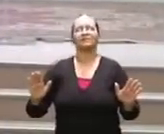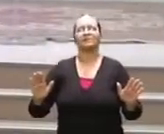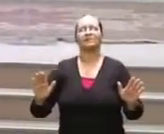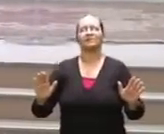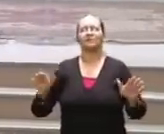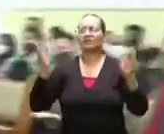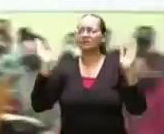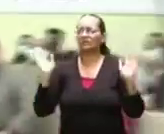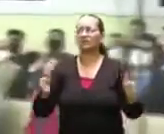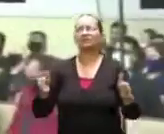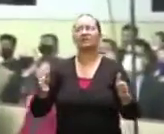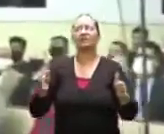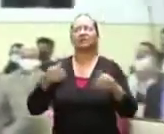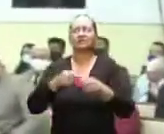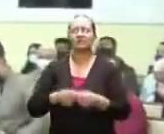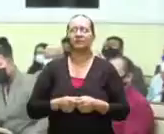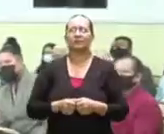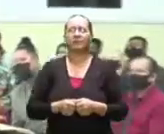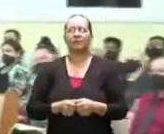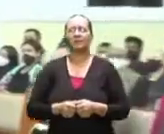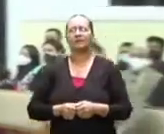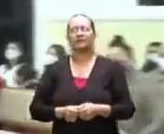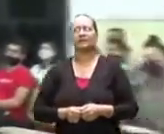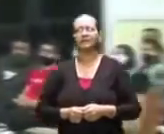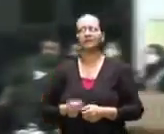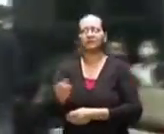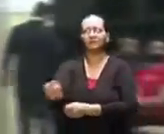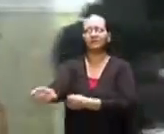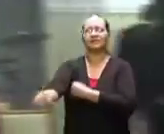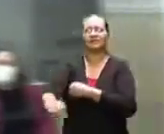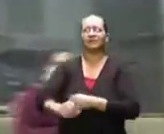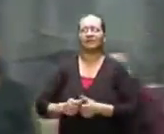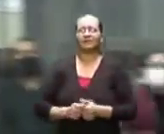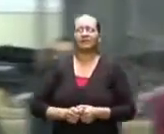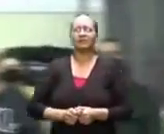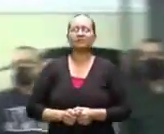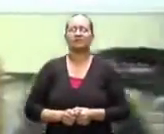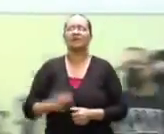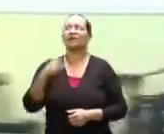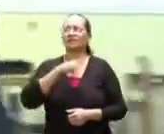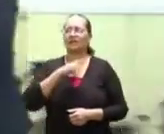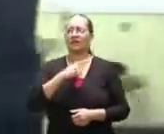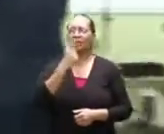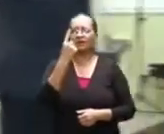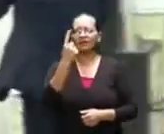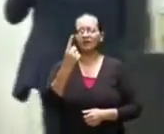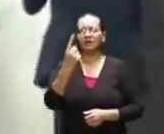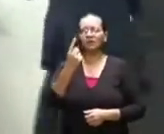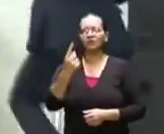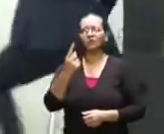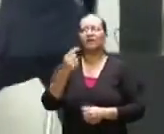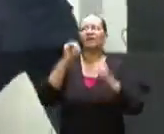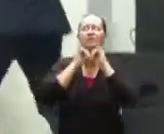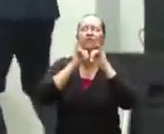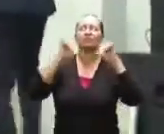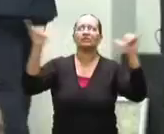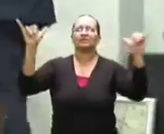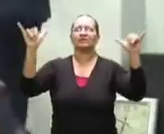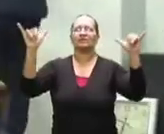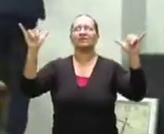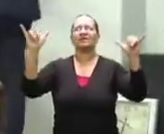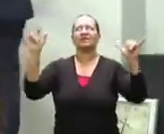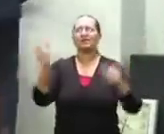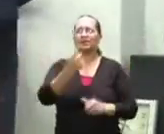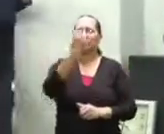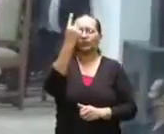acabando. Muito em breve vai sair uma notícia que um